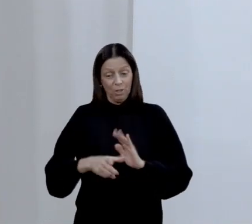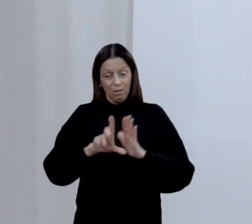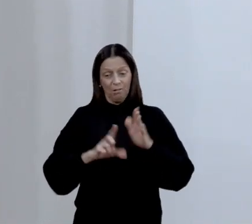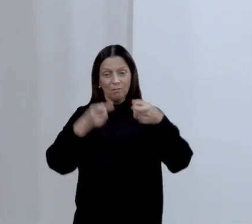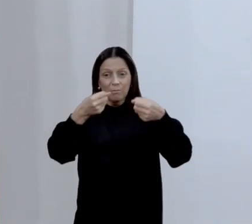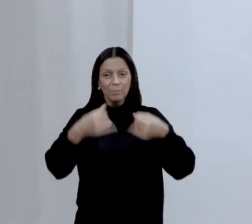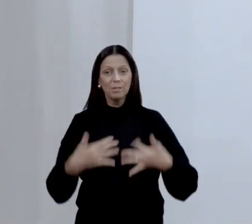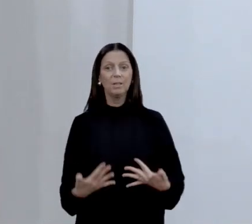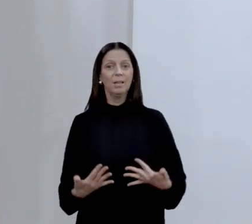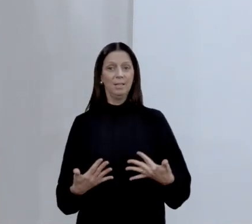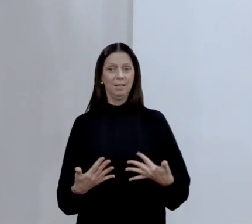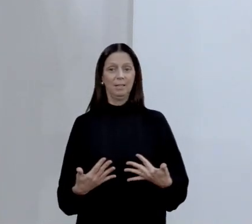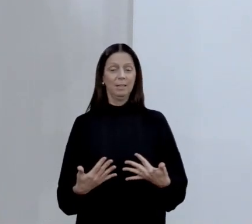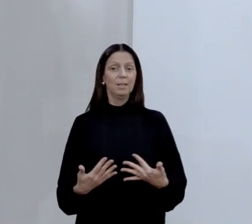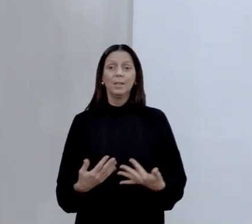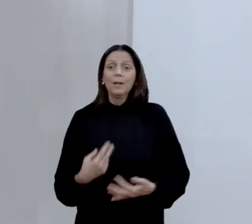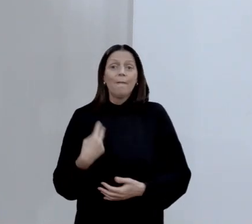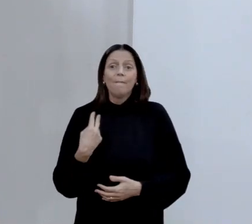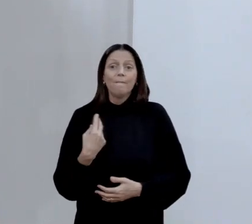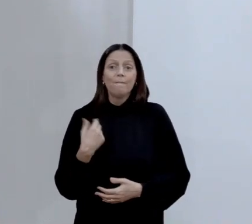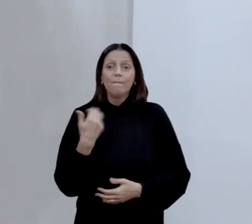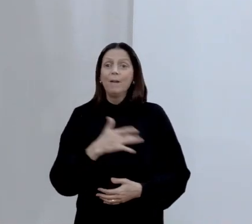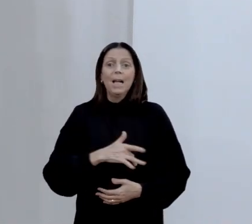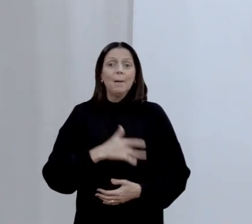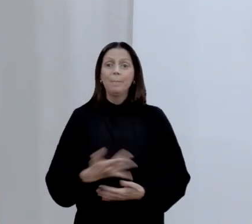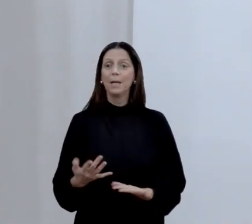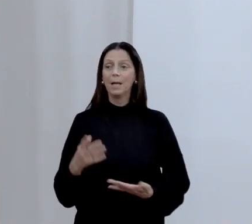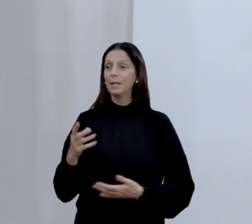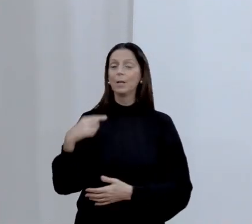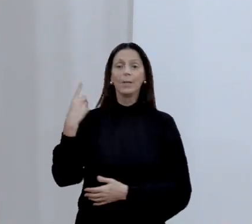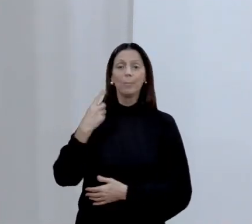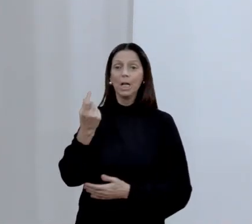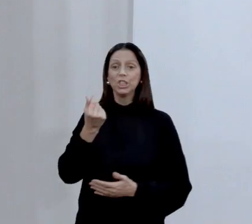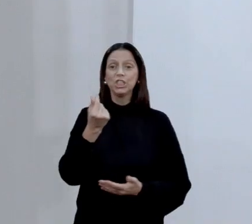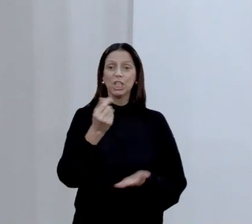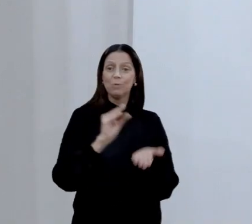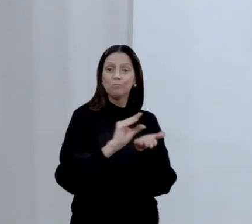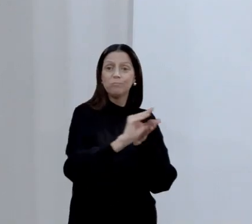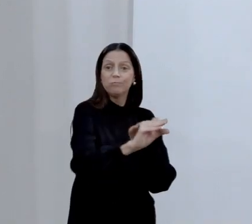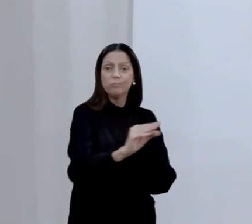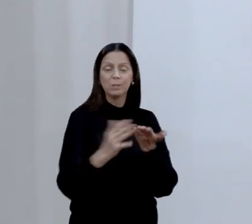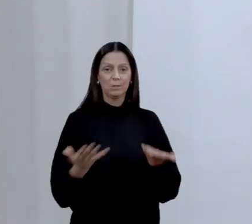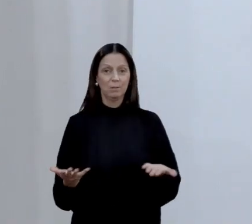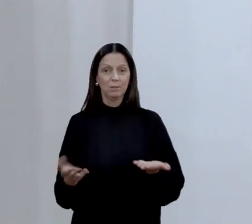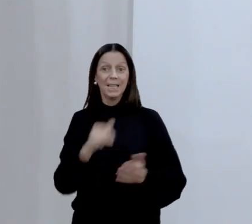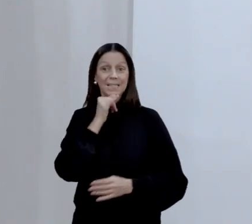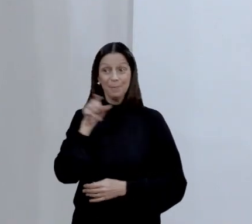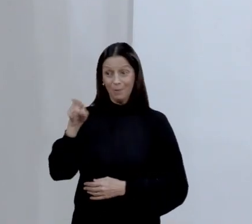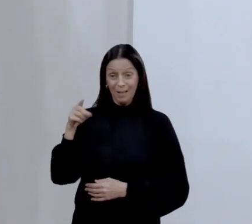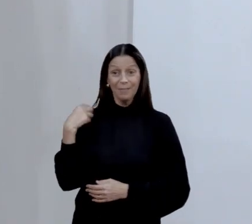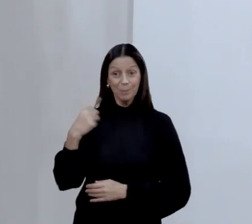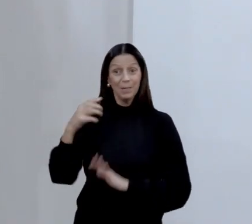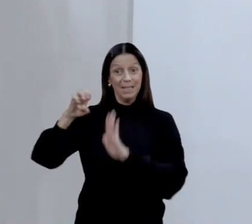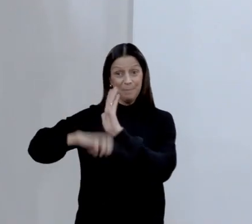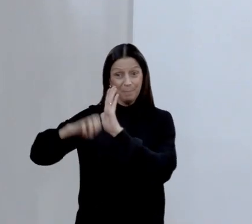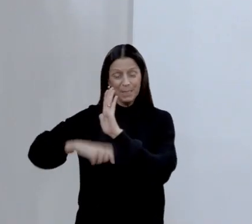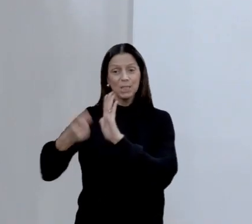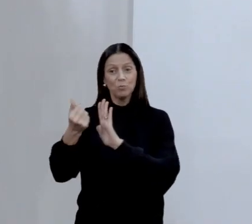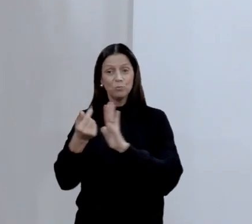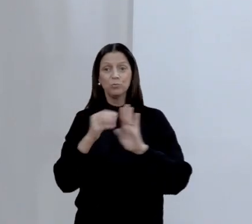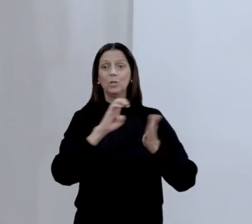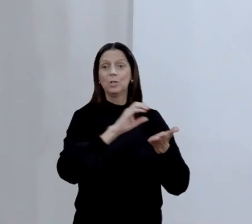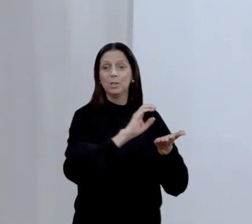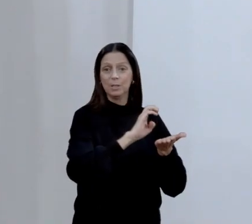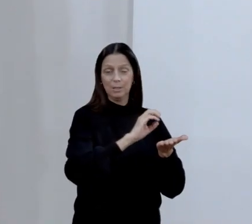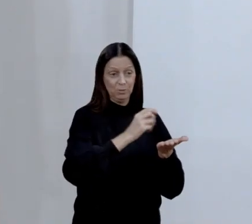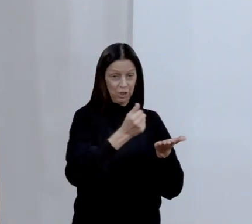a pouco não vai ser mais vantajoso para os deputados estaduais e federais mandar, vamos lá, as emendas que saíram e foram rápidas até agora foram dos